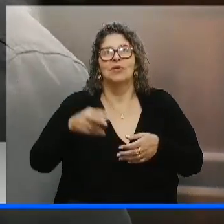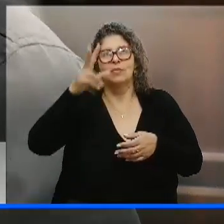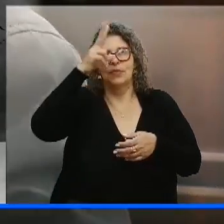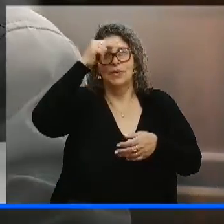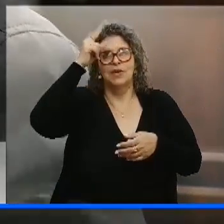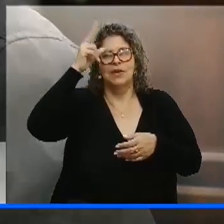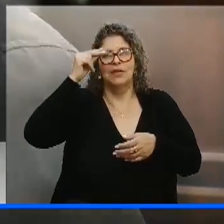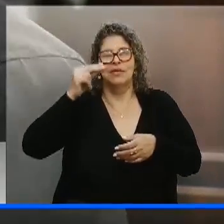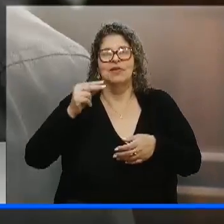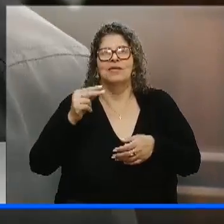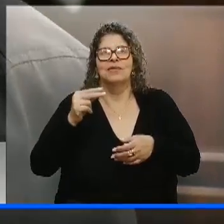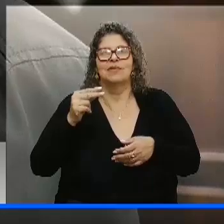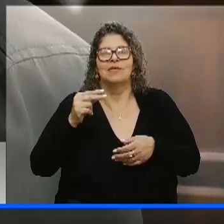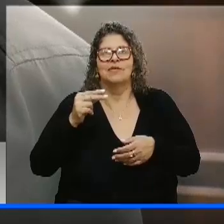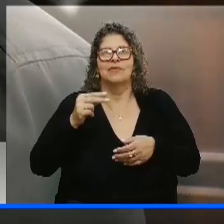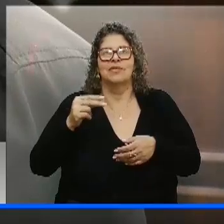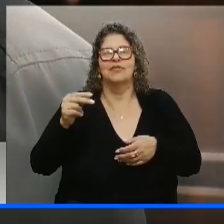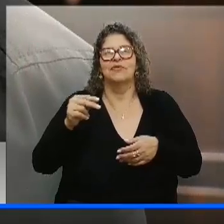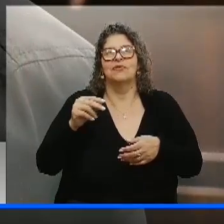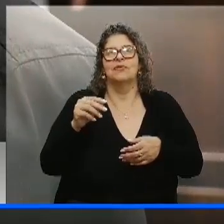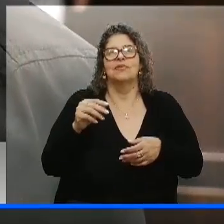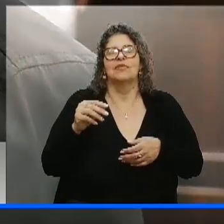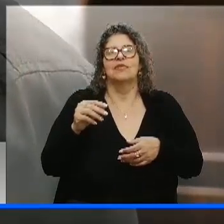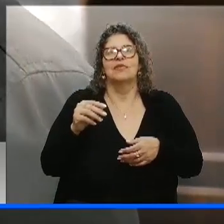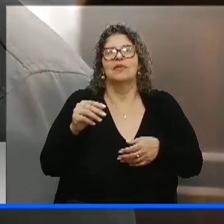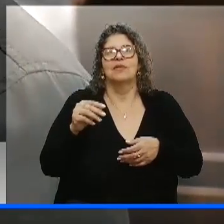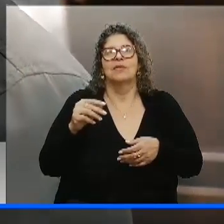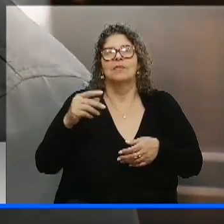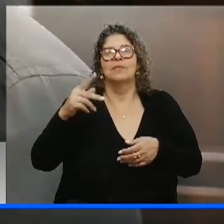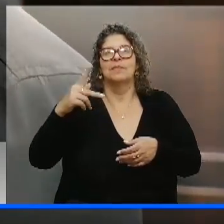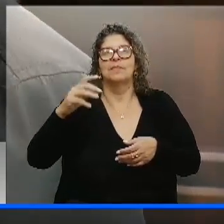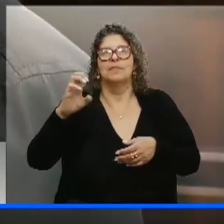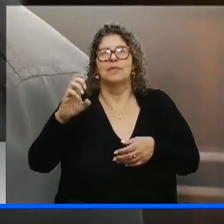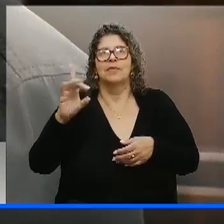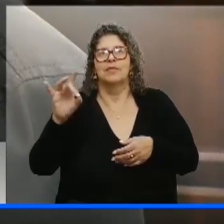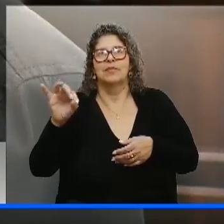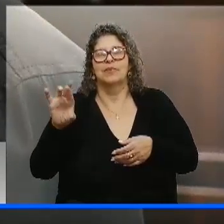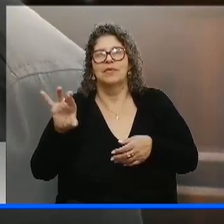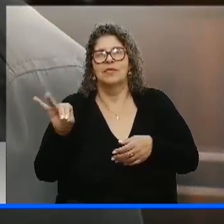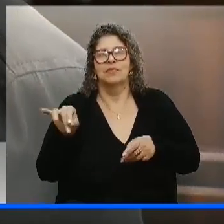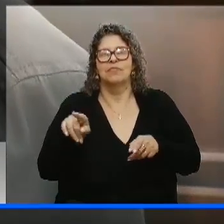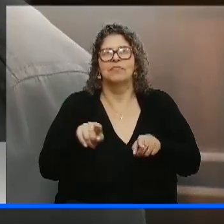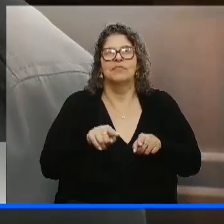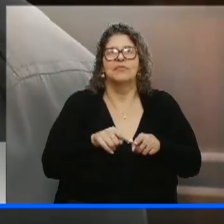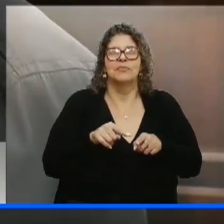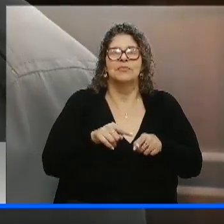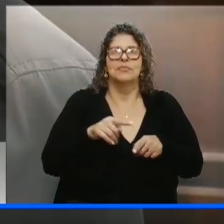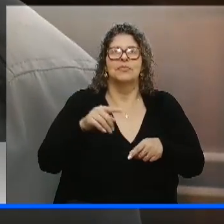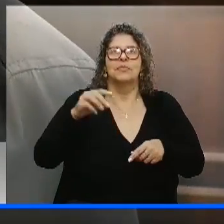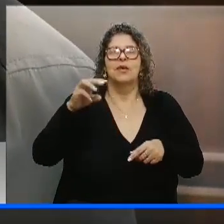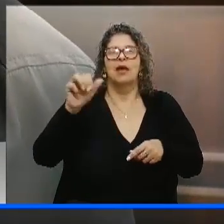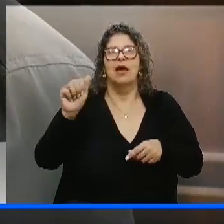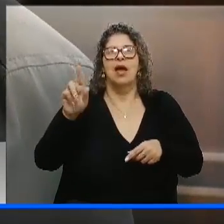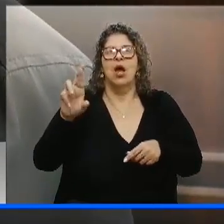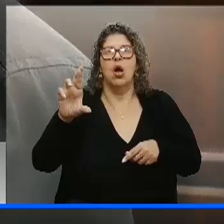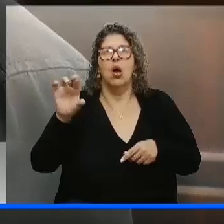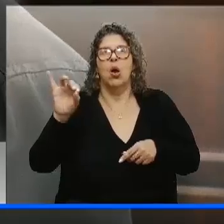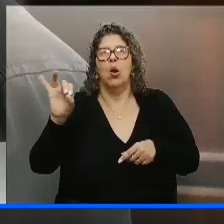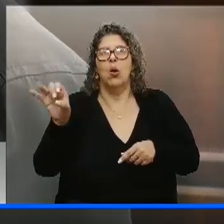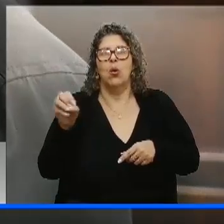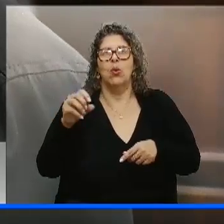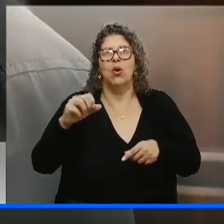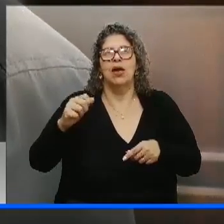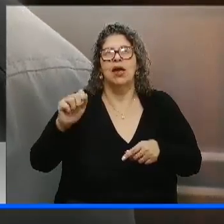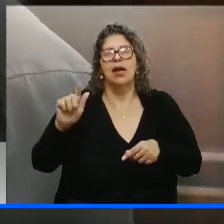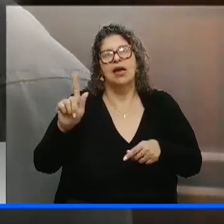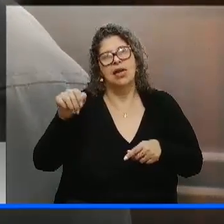pedro osório fomos prefeitos juntos também o henrique prefeito de arroio grande e muito carinho o nosso henrique feijó o